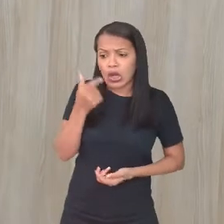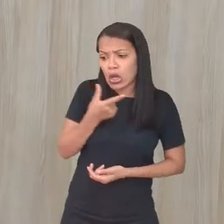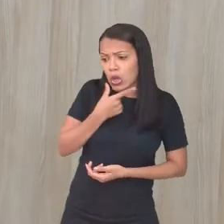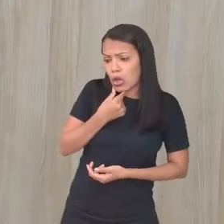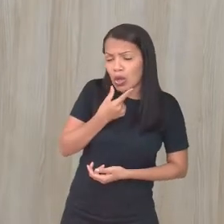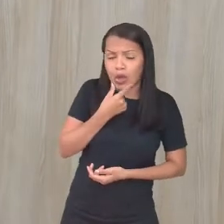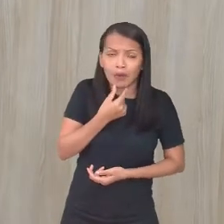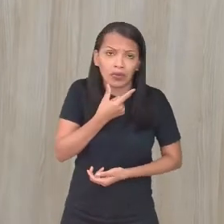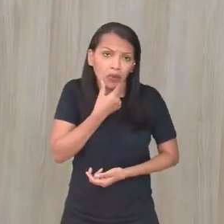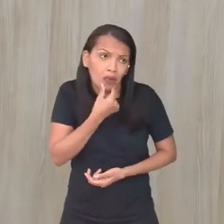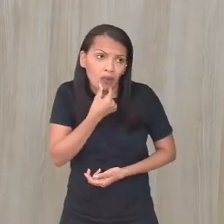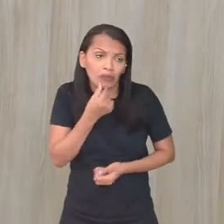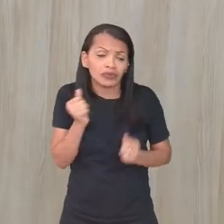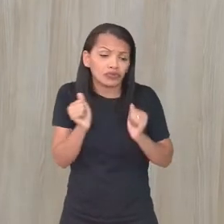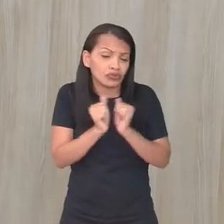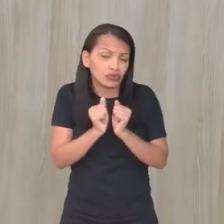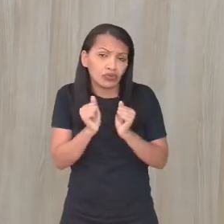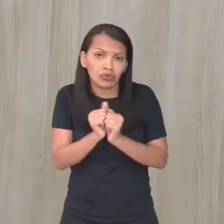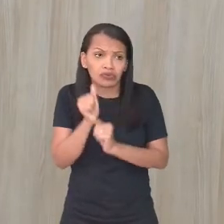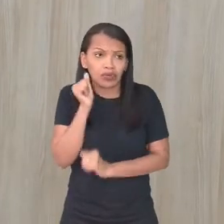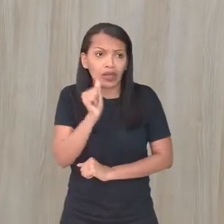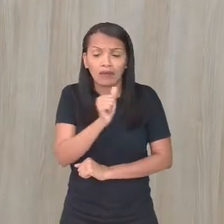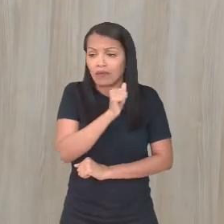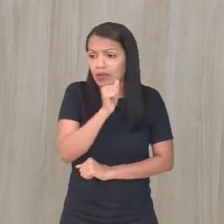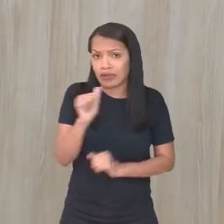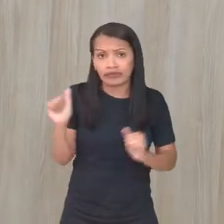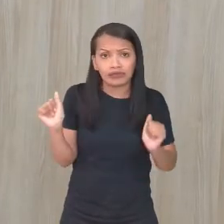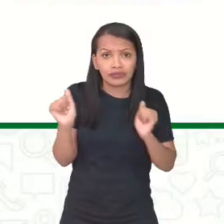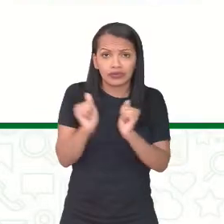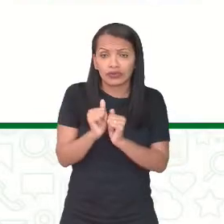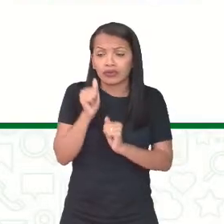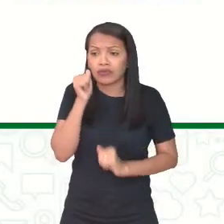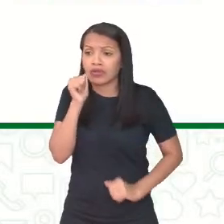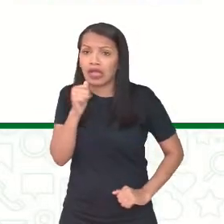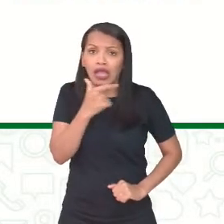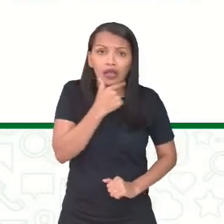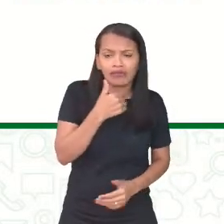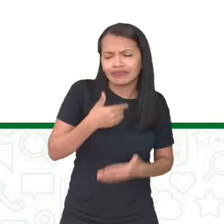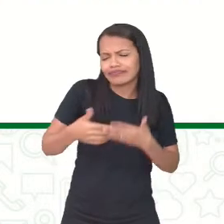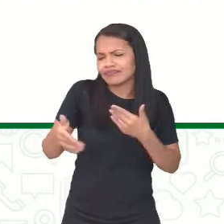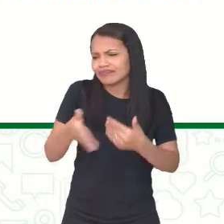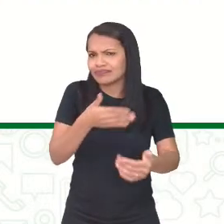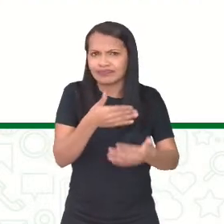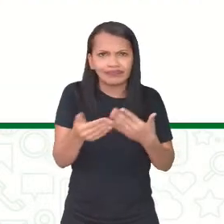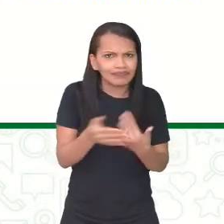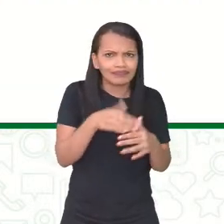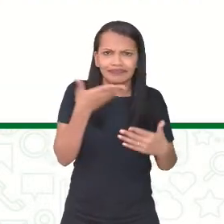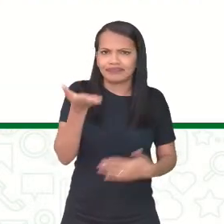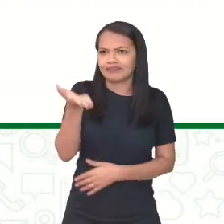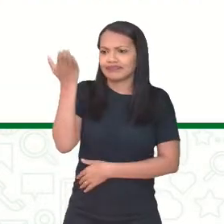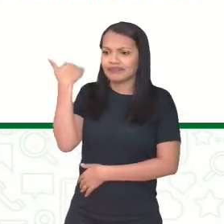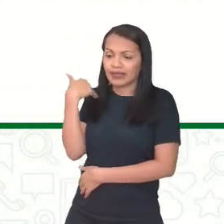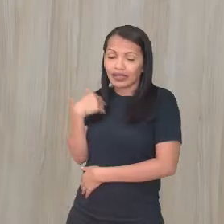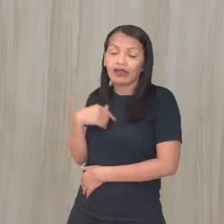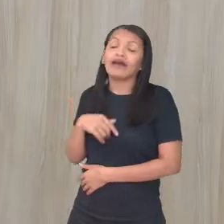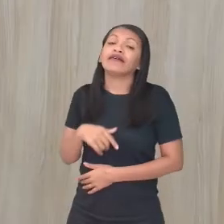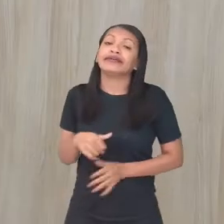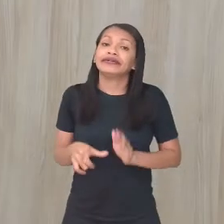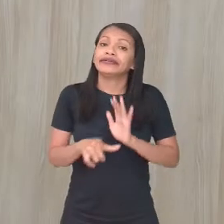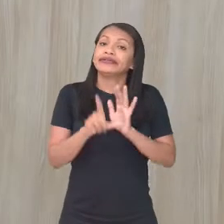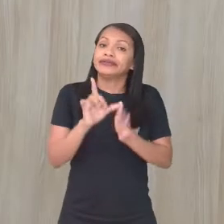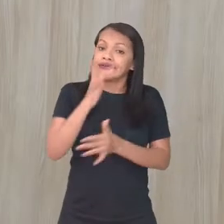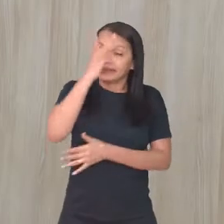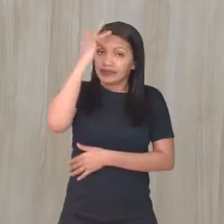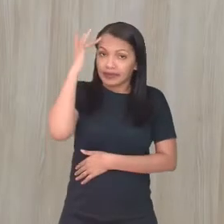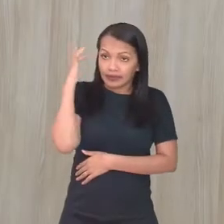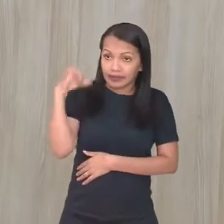certo? Falar em sexualidade é falar em infecções sexualmente transmissíveis, que antes as pessoas chamavam de doenças, né? Mas são, além